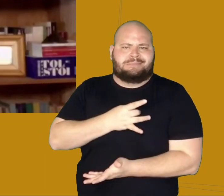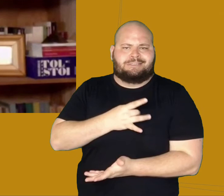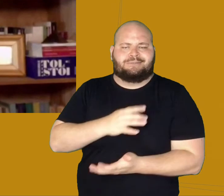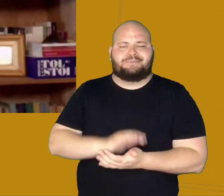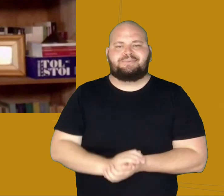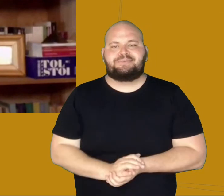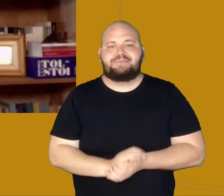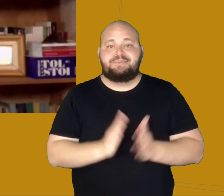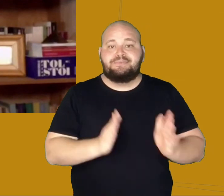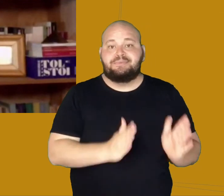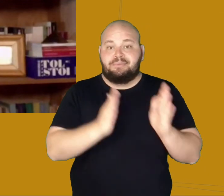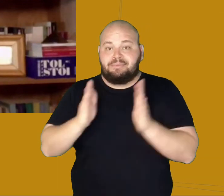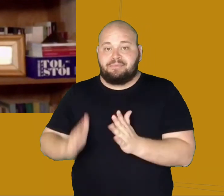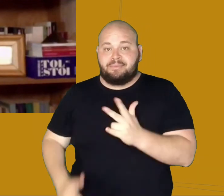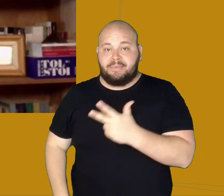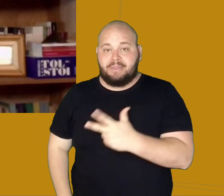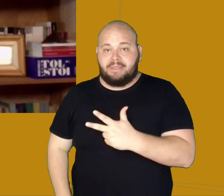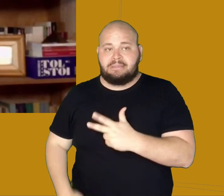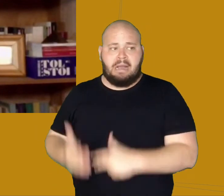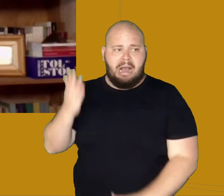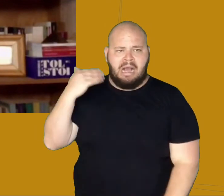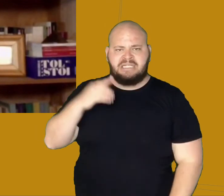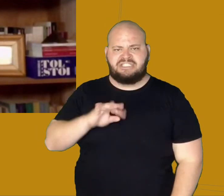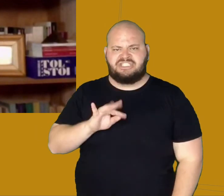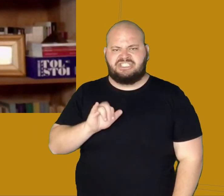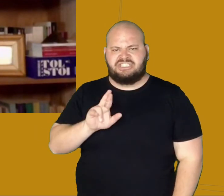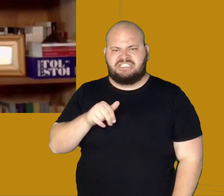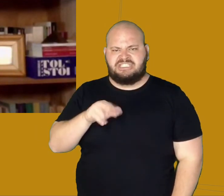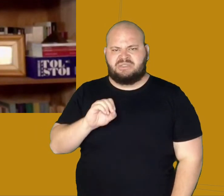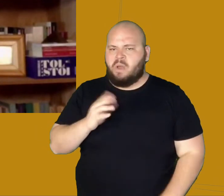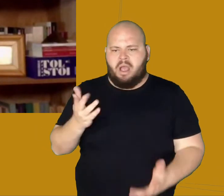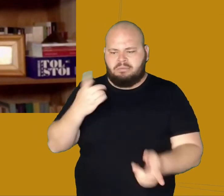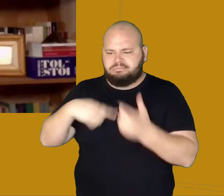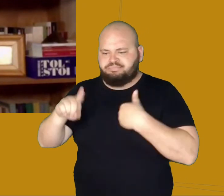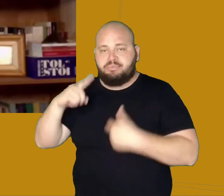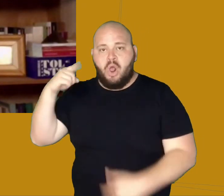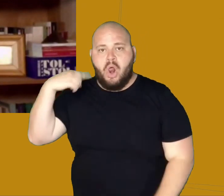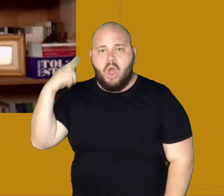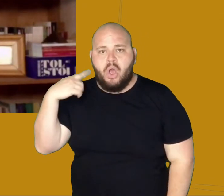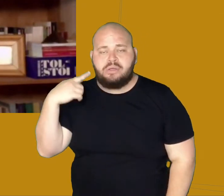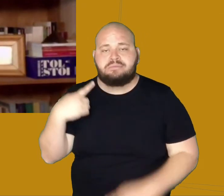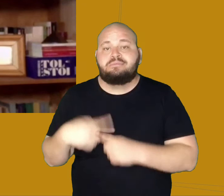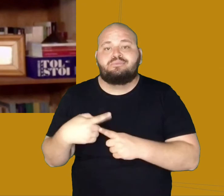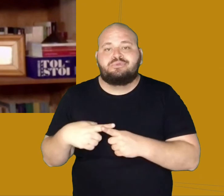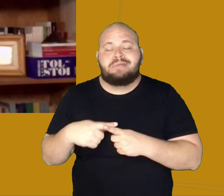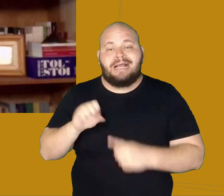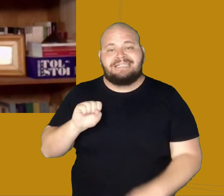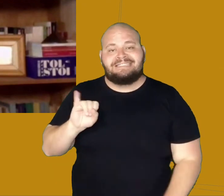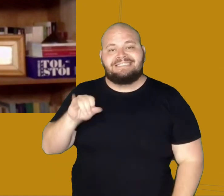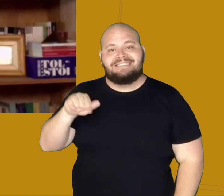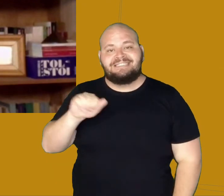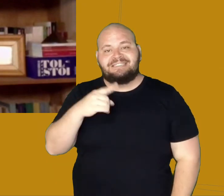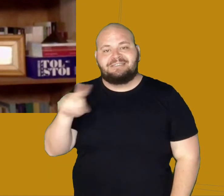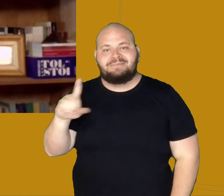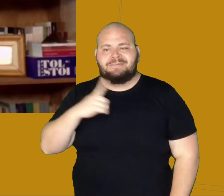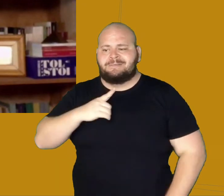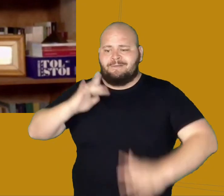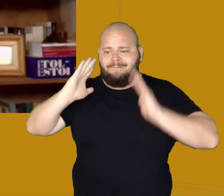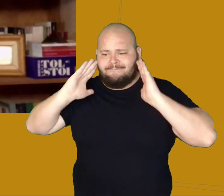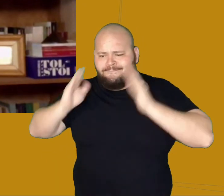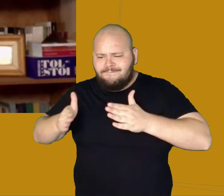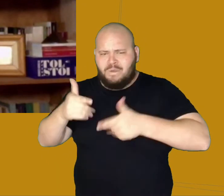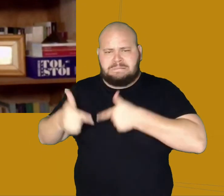terceira etapa, do tirano, ele passa a ser o louco. Por que o louco? Porque Bacamarte encontra-se nesse ponto